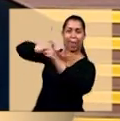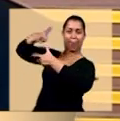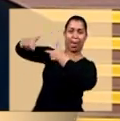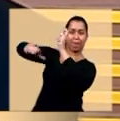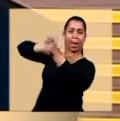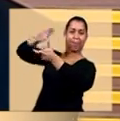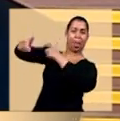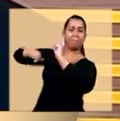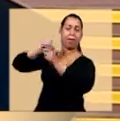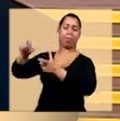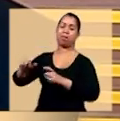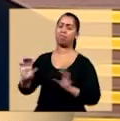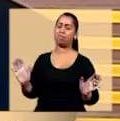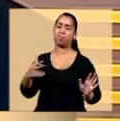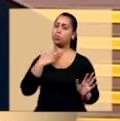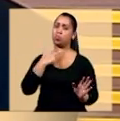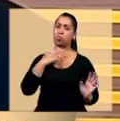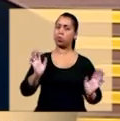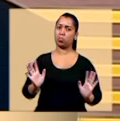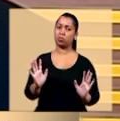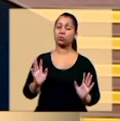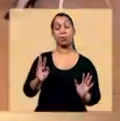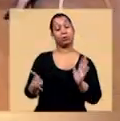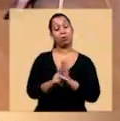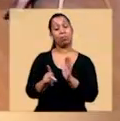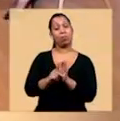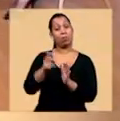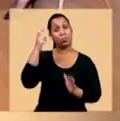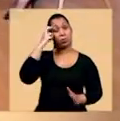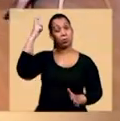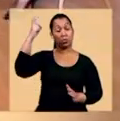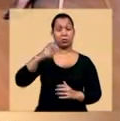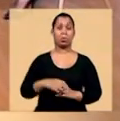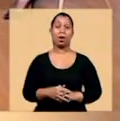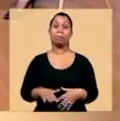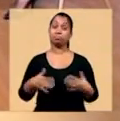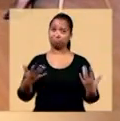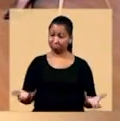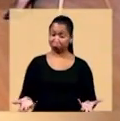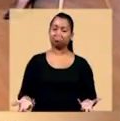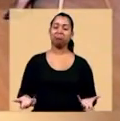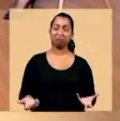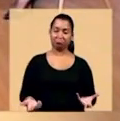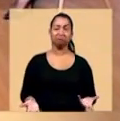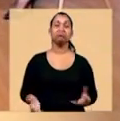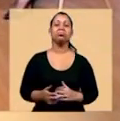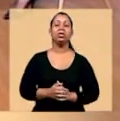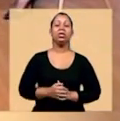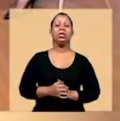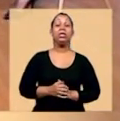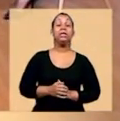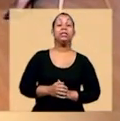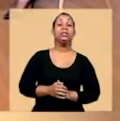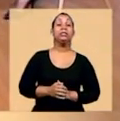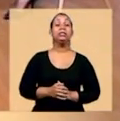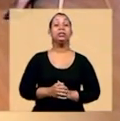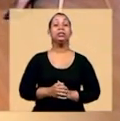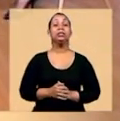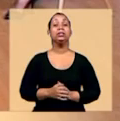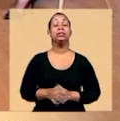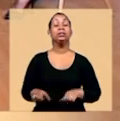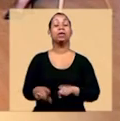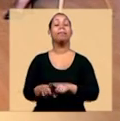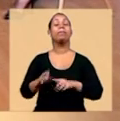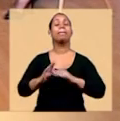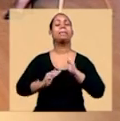enfim, porque é uma via de mão dupla, não é? Mas a questão é cultural e o efeito devastador. Ô